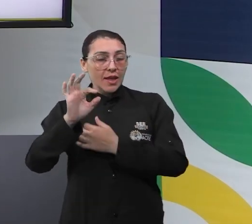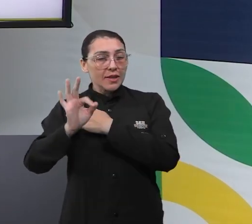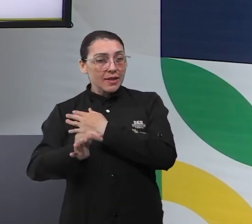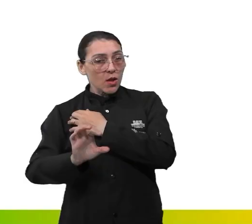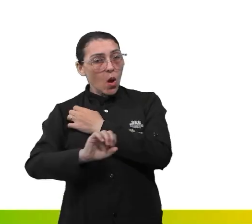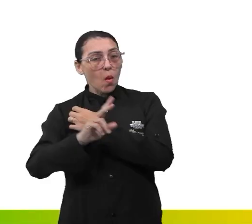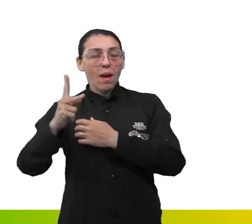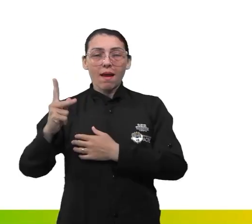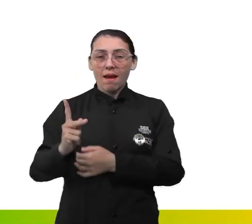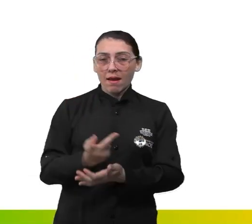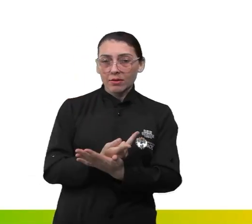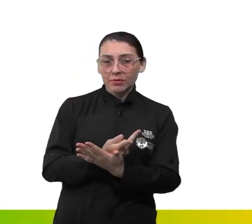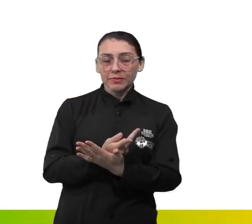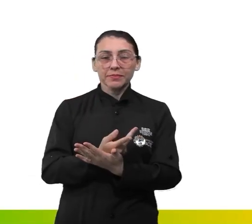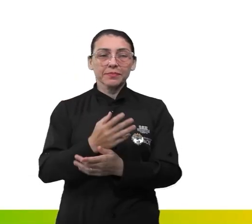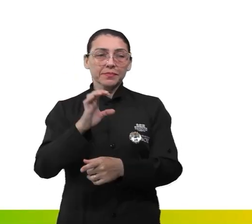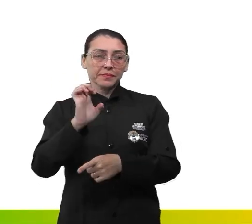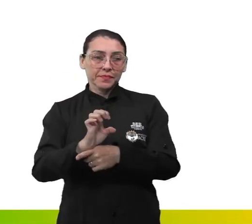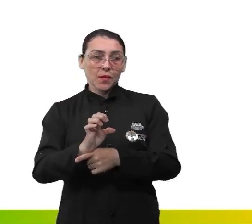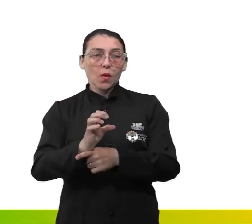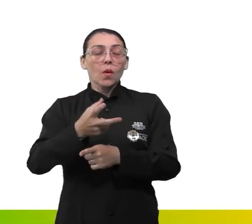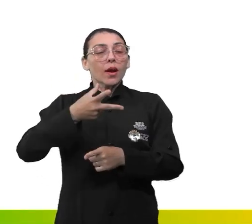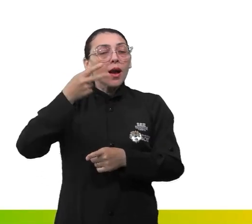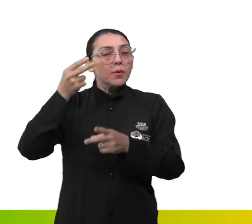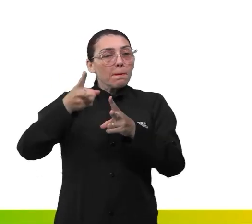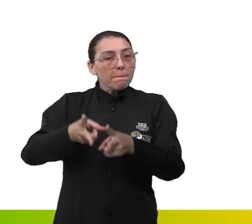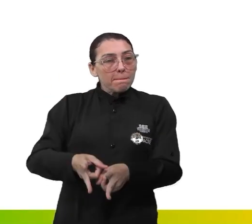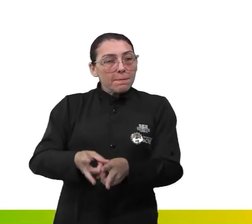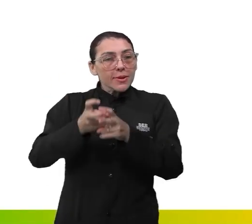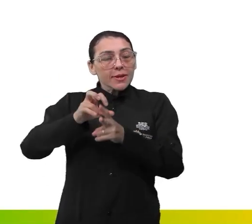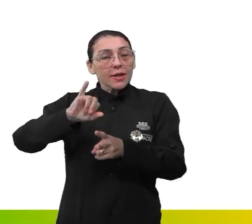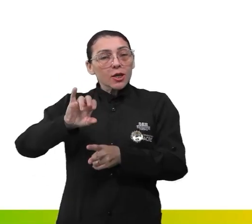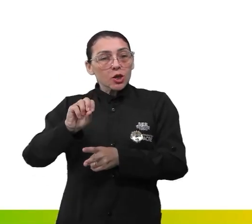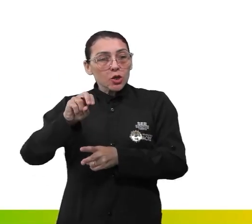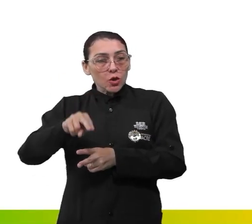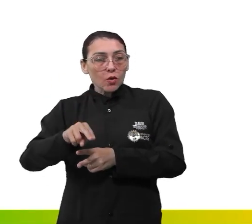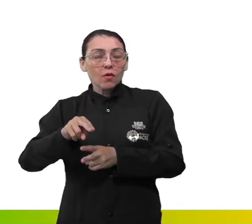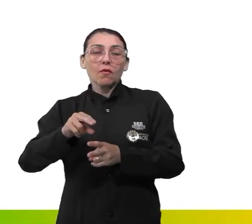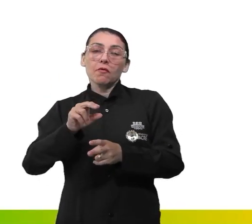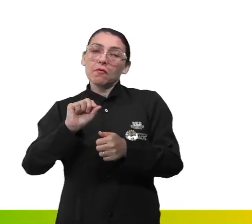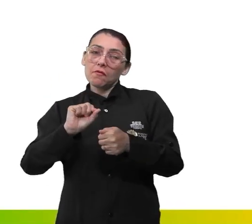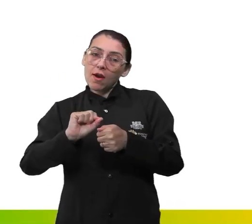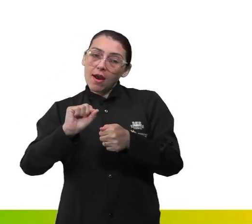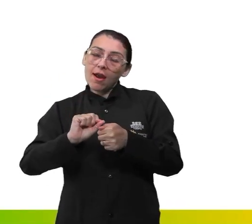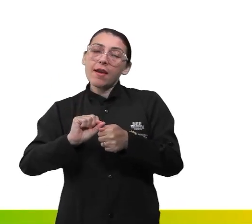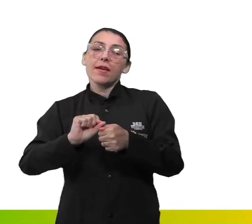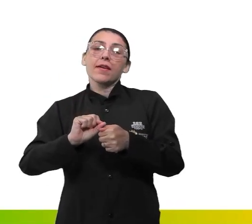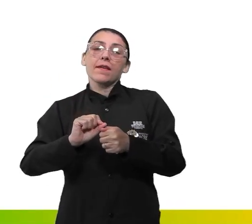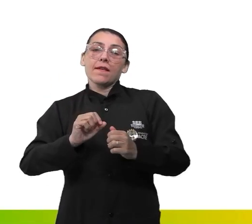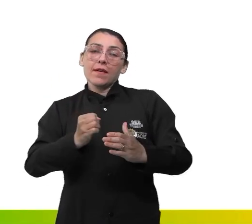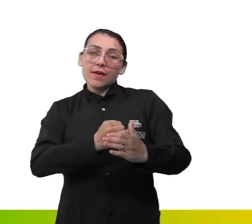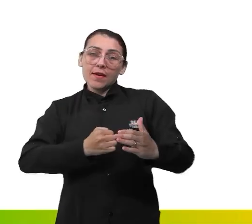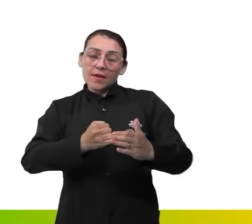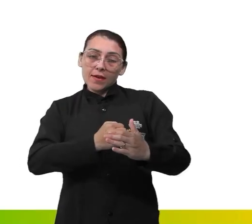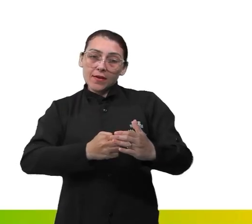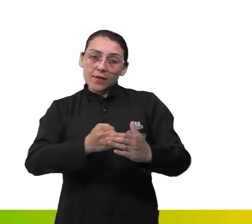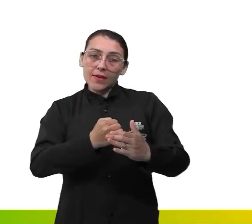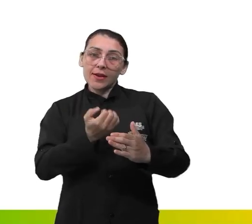nessa questão. Na letra E nós temos, Garfield percebe que John vai preparar o jantar e vai comer